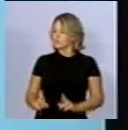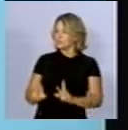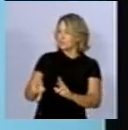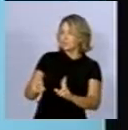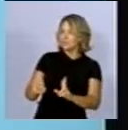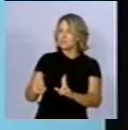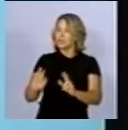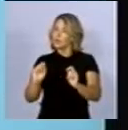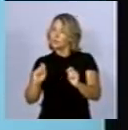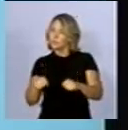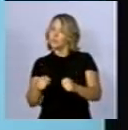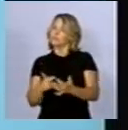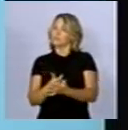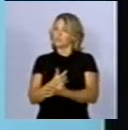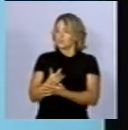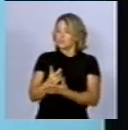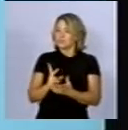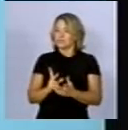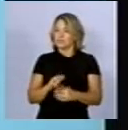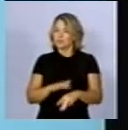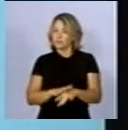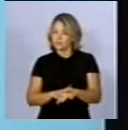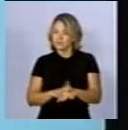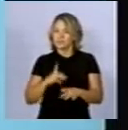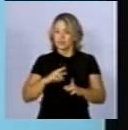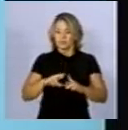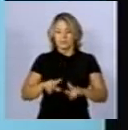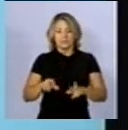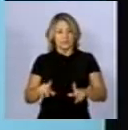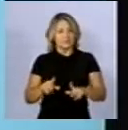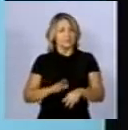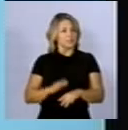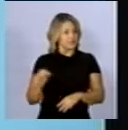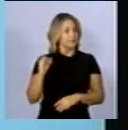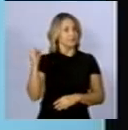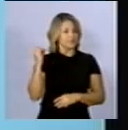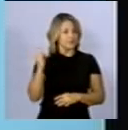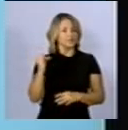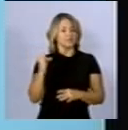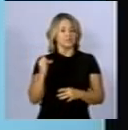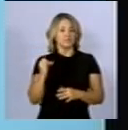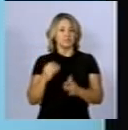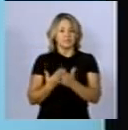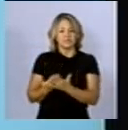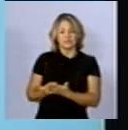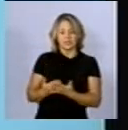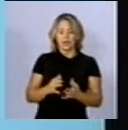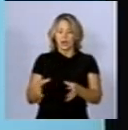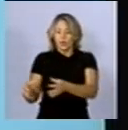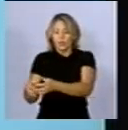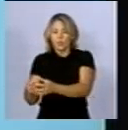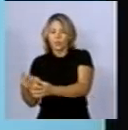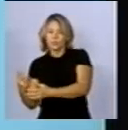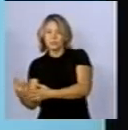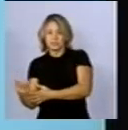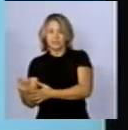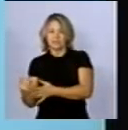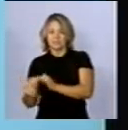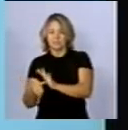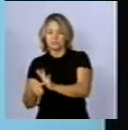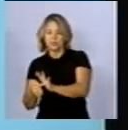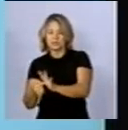e os possivelmente cancerígenos. Há uma diferença sutil, mas muito importante nessa classificação. O grupo três engloba